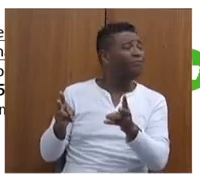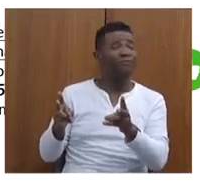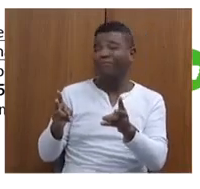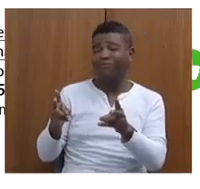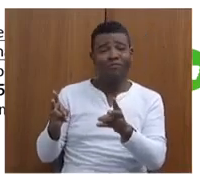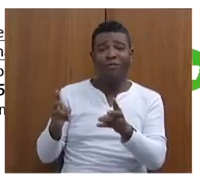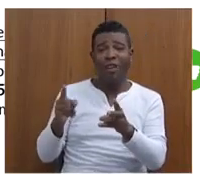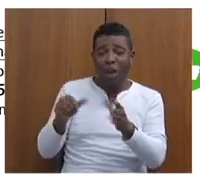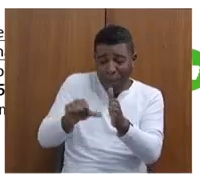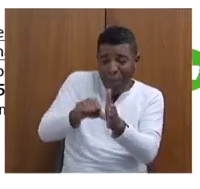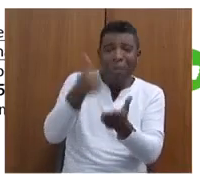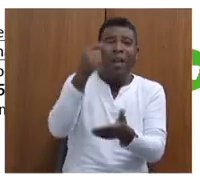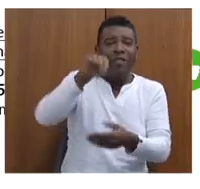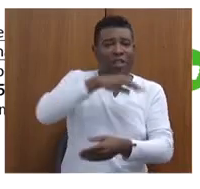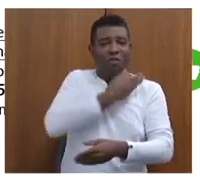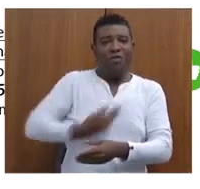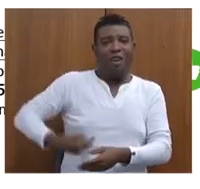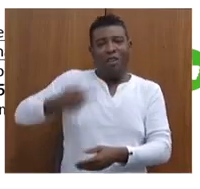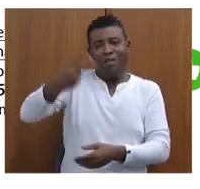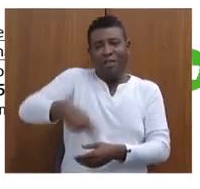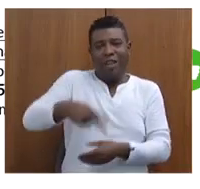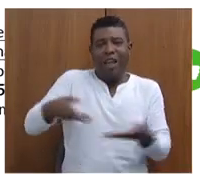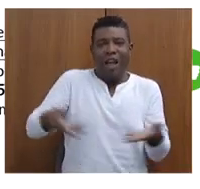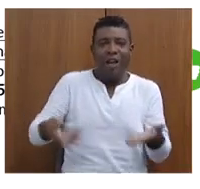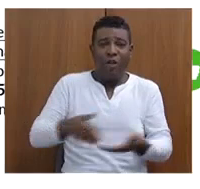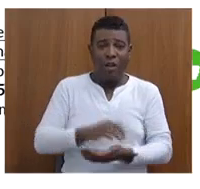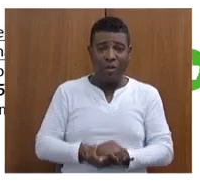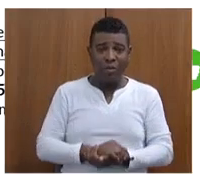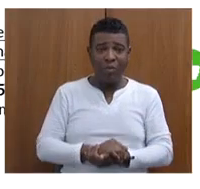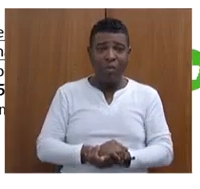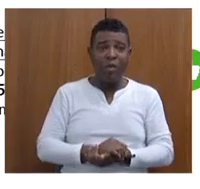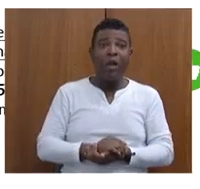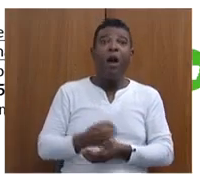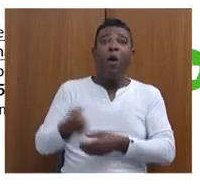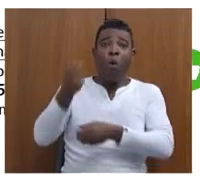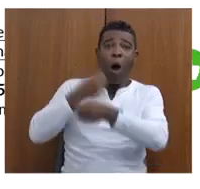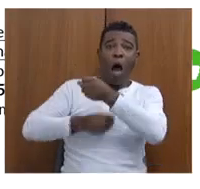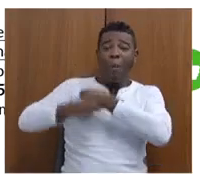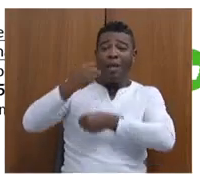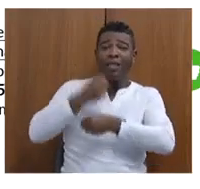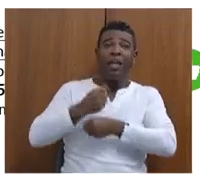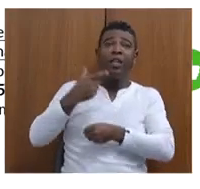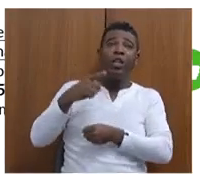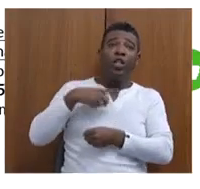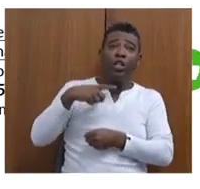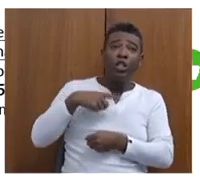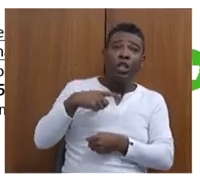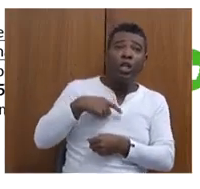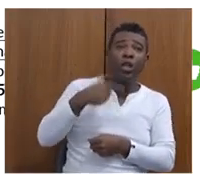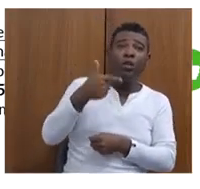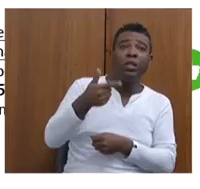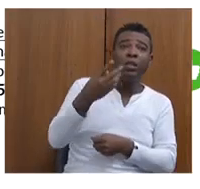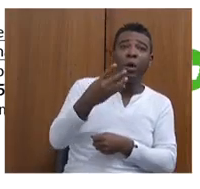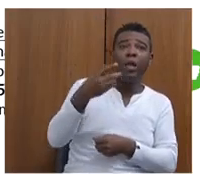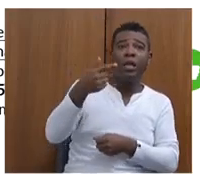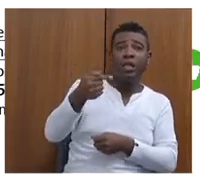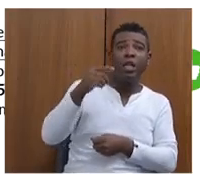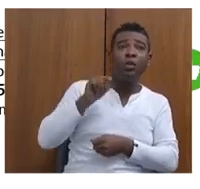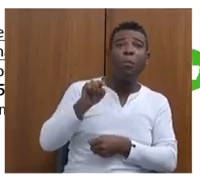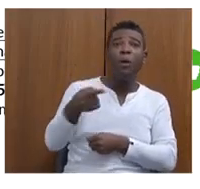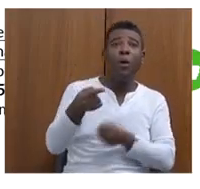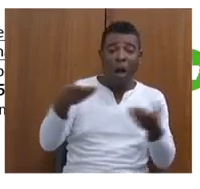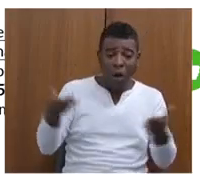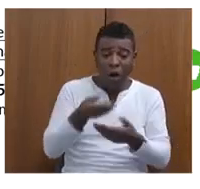do ano passado nós tínhamos 447 mil né de crédito autorizado nós estamos aí com quase